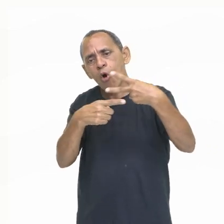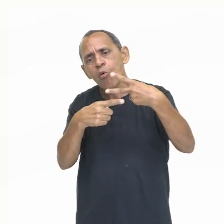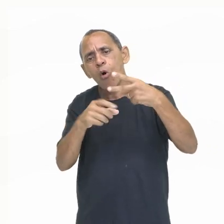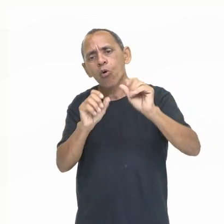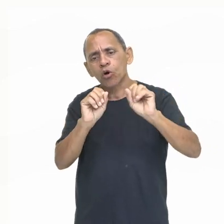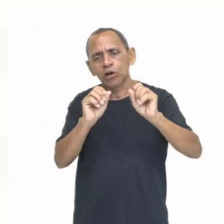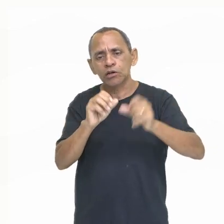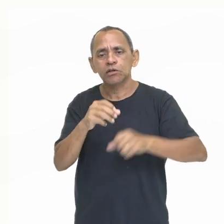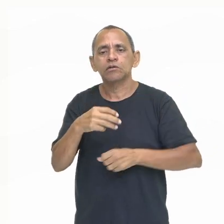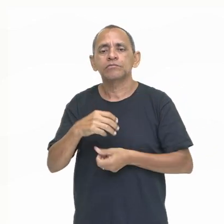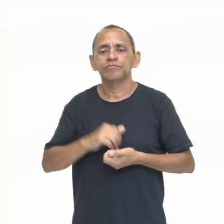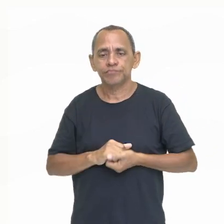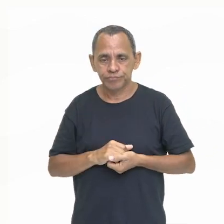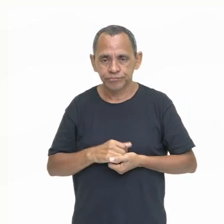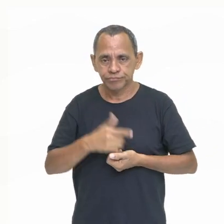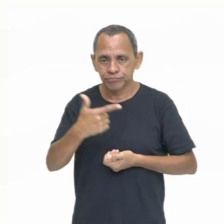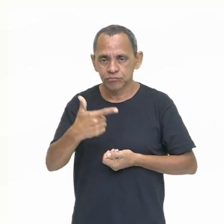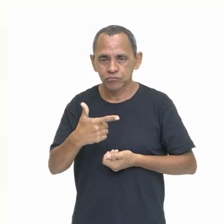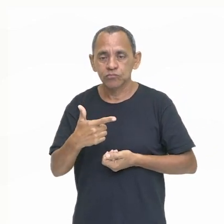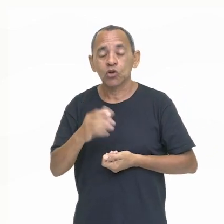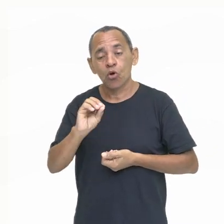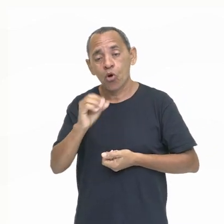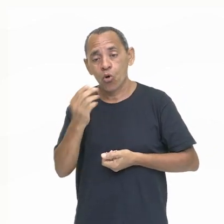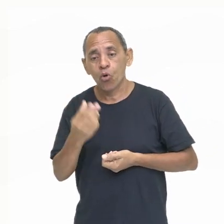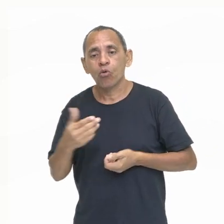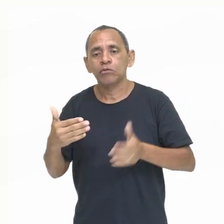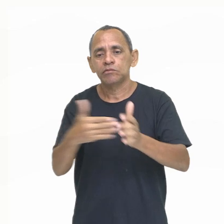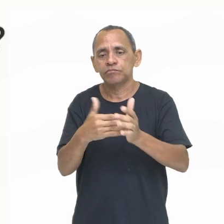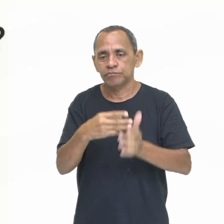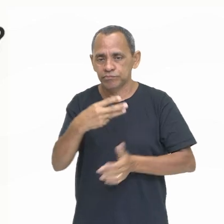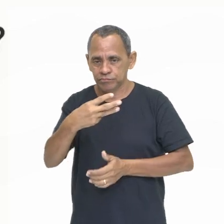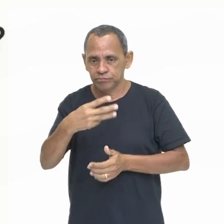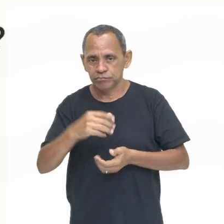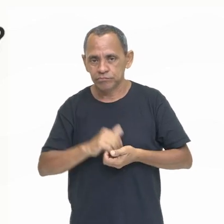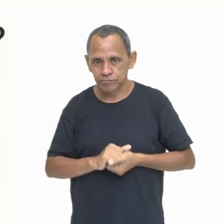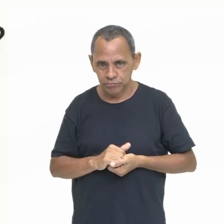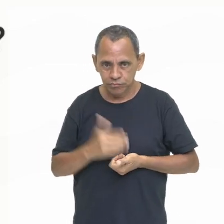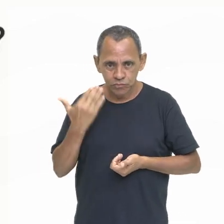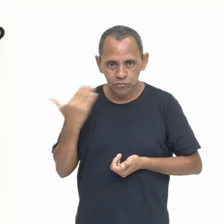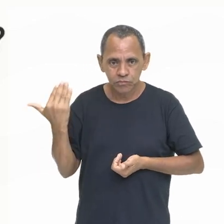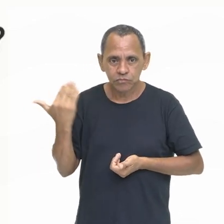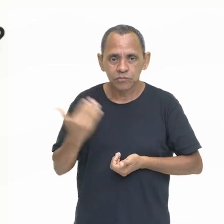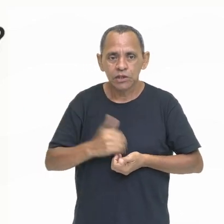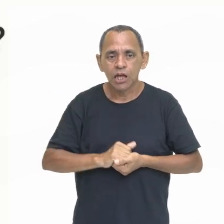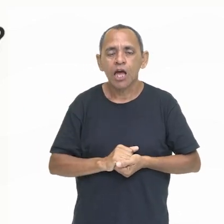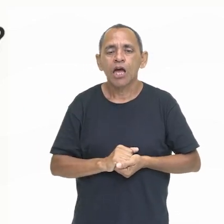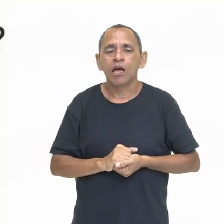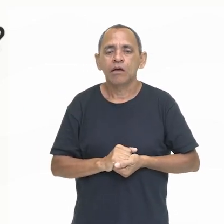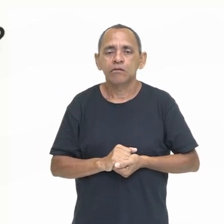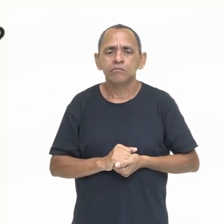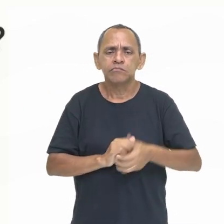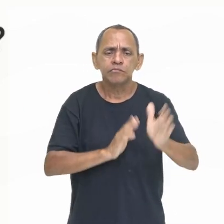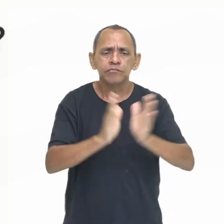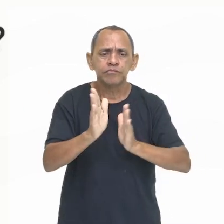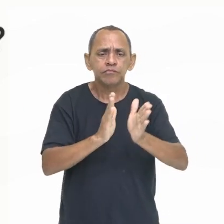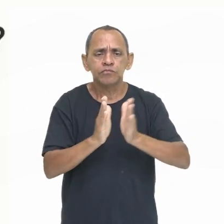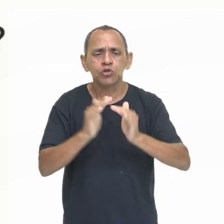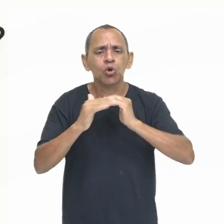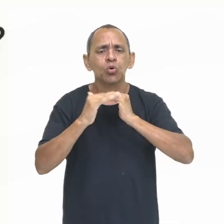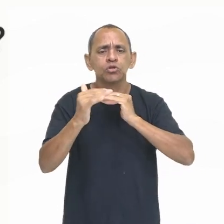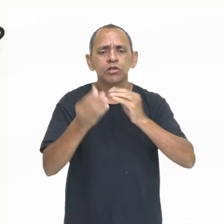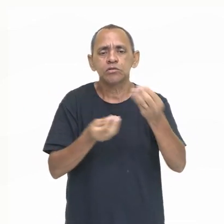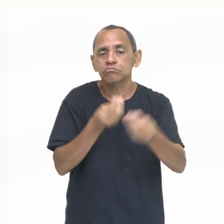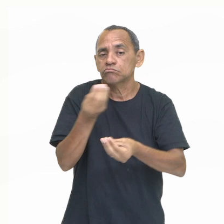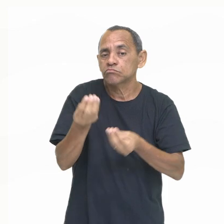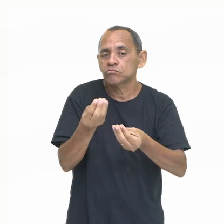x maior ou igual a 3, certo? Tem mais uma situação aqui. Para qual intervalo a função é constante? Bora